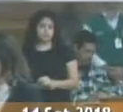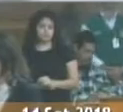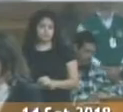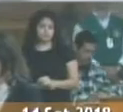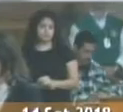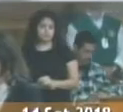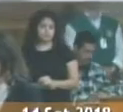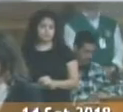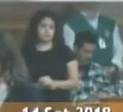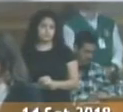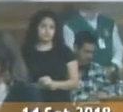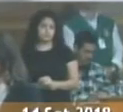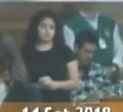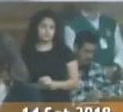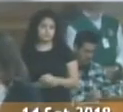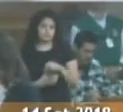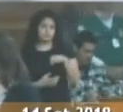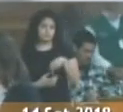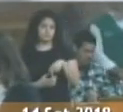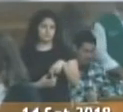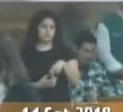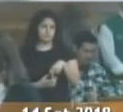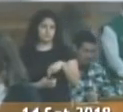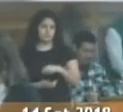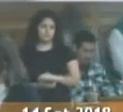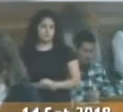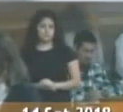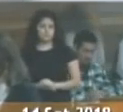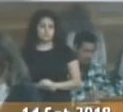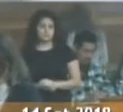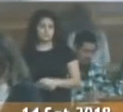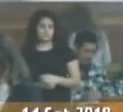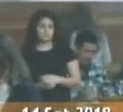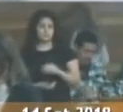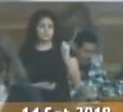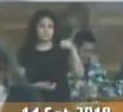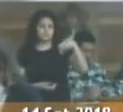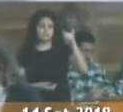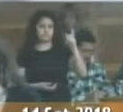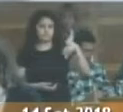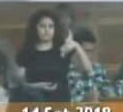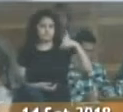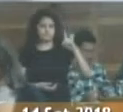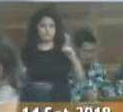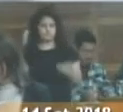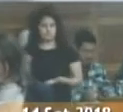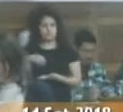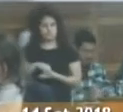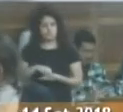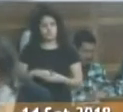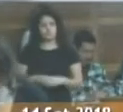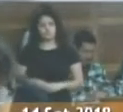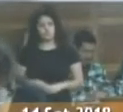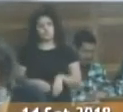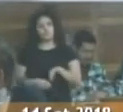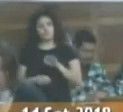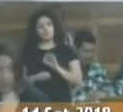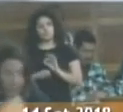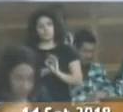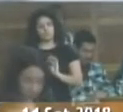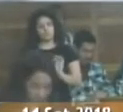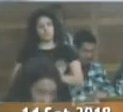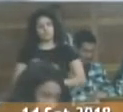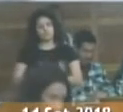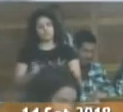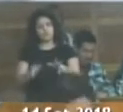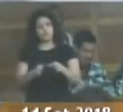aqui na região, a Amanda colocou, né, também do projeto da privatização